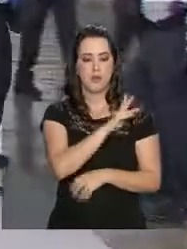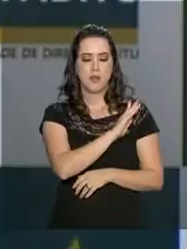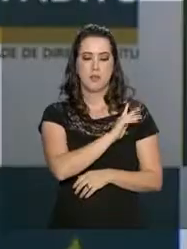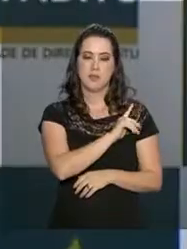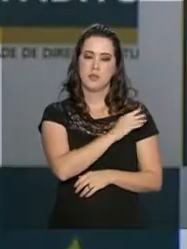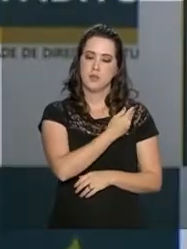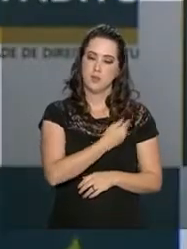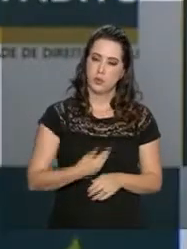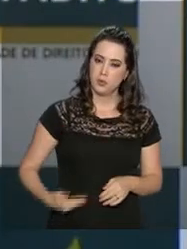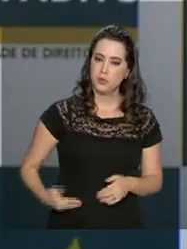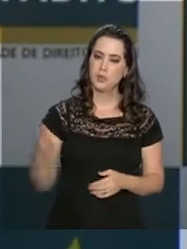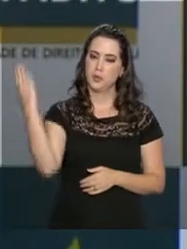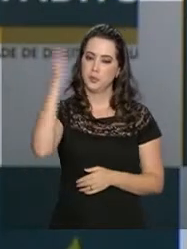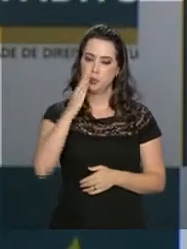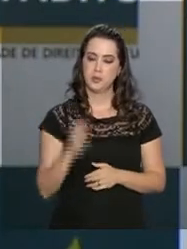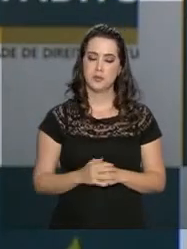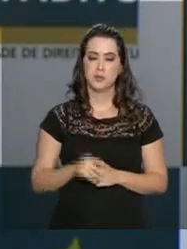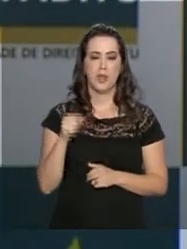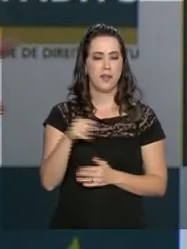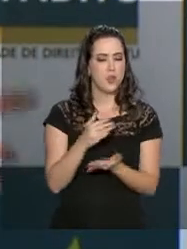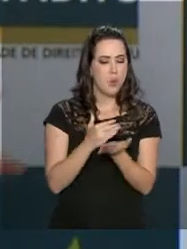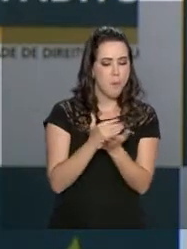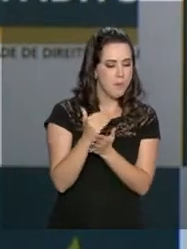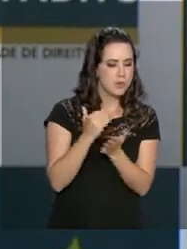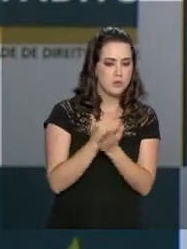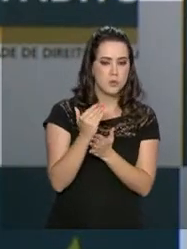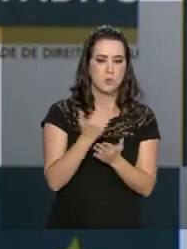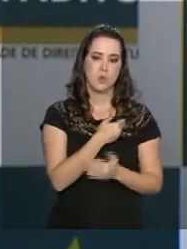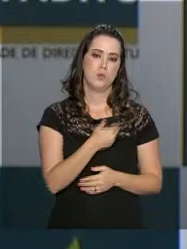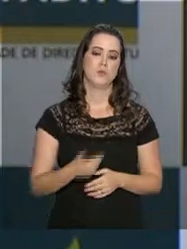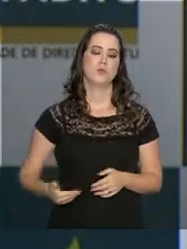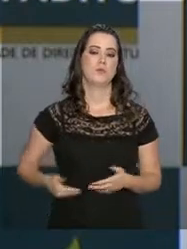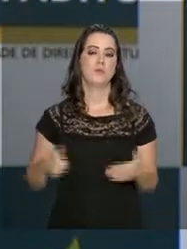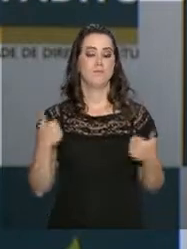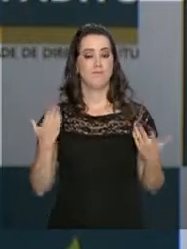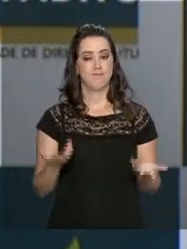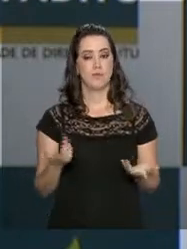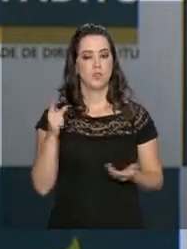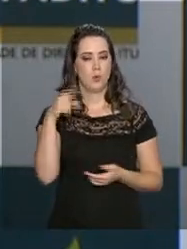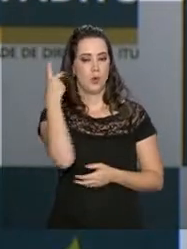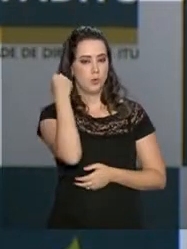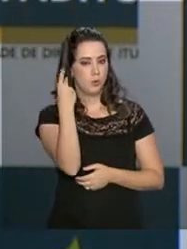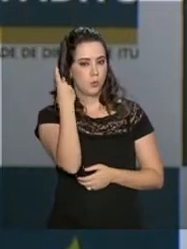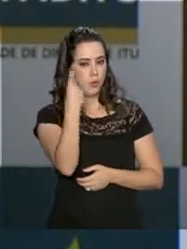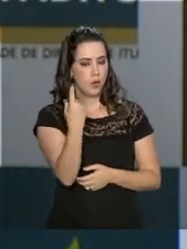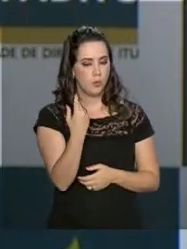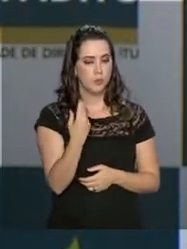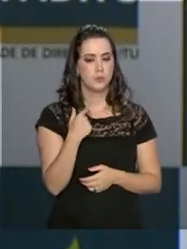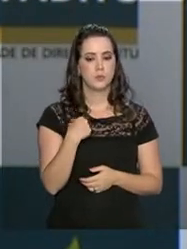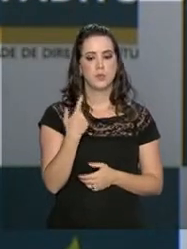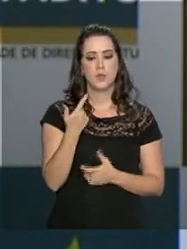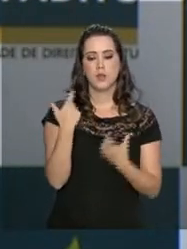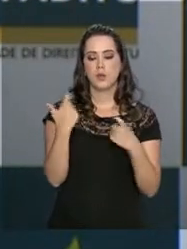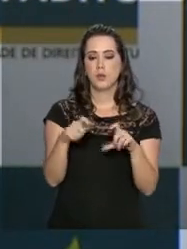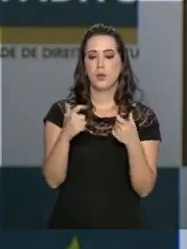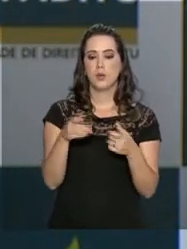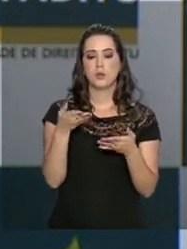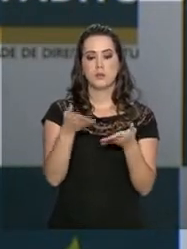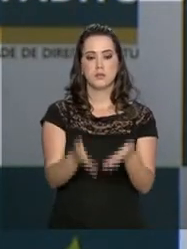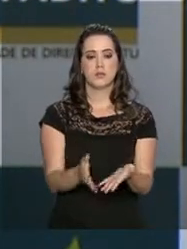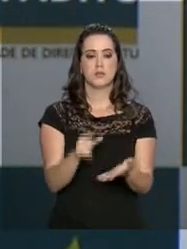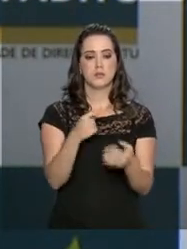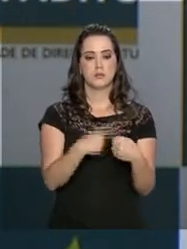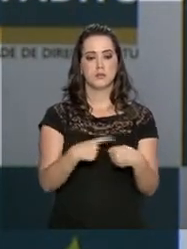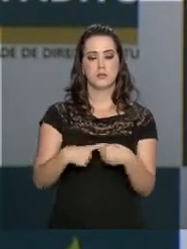Brasil. Sendo aqui o berço da República, nada mais lógico, mais natural que localizar aqui